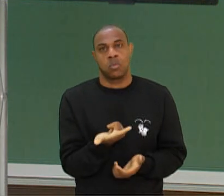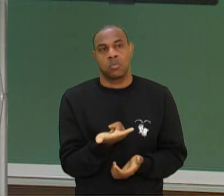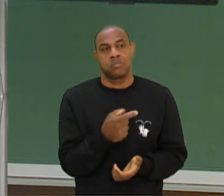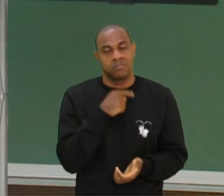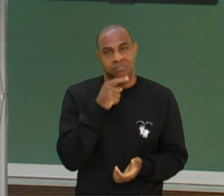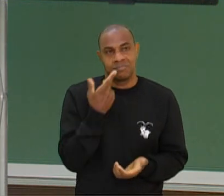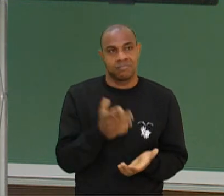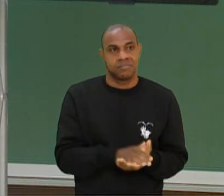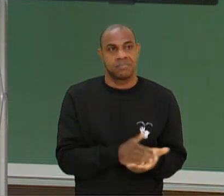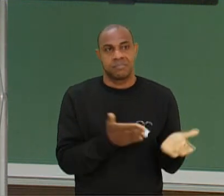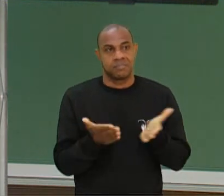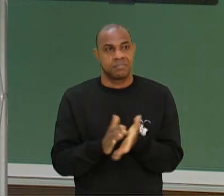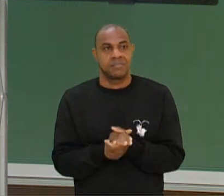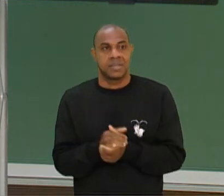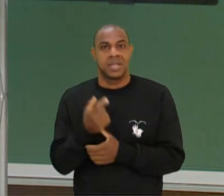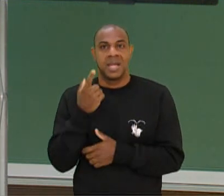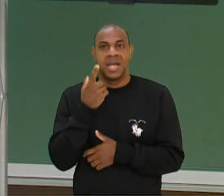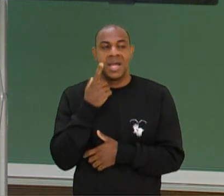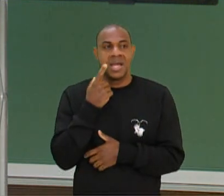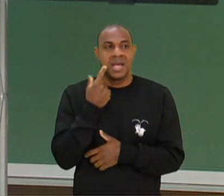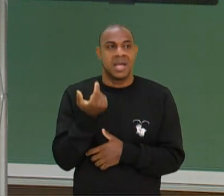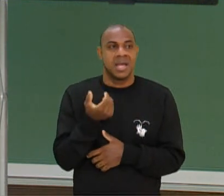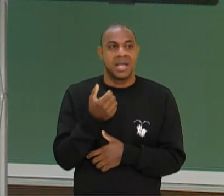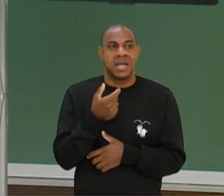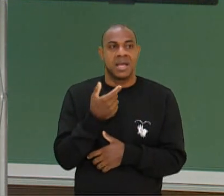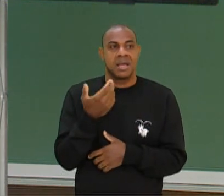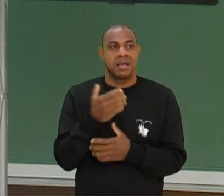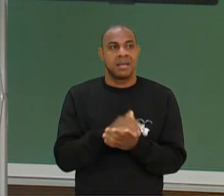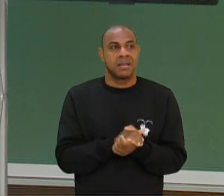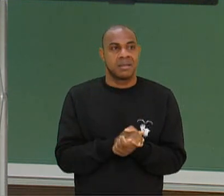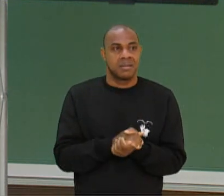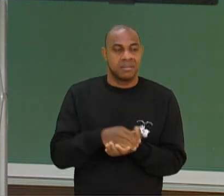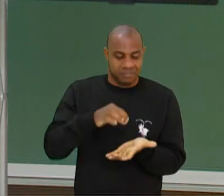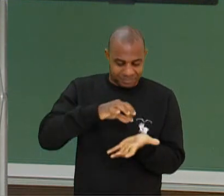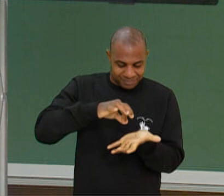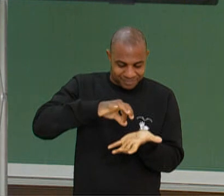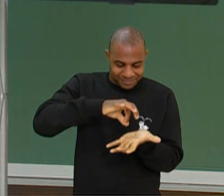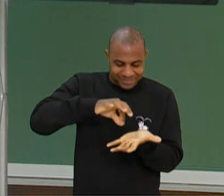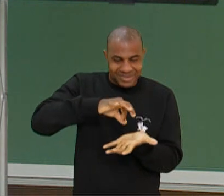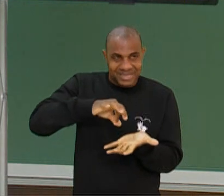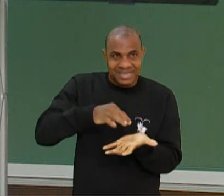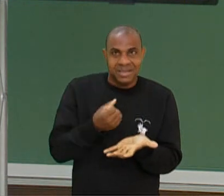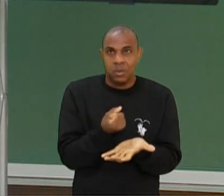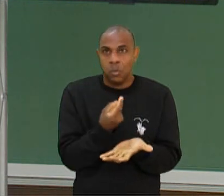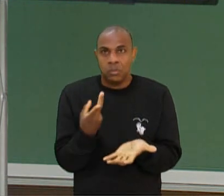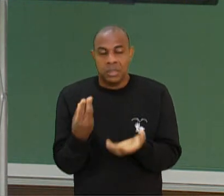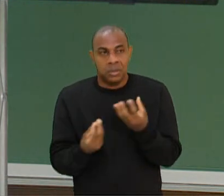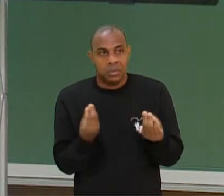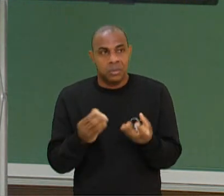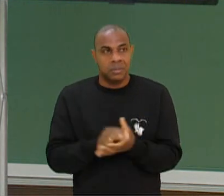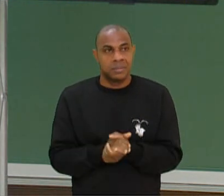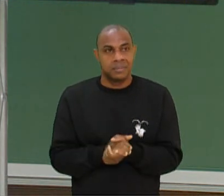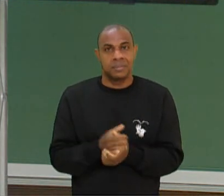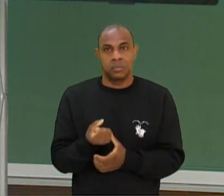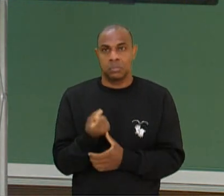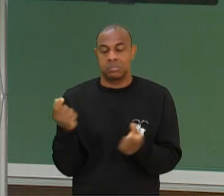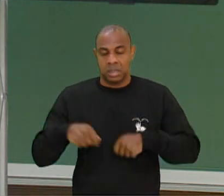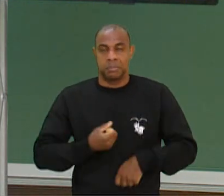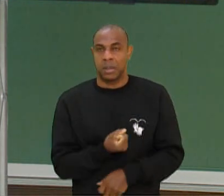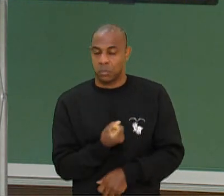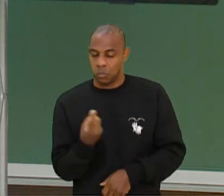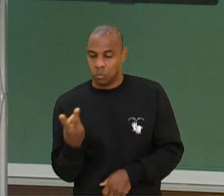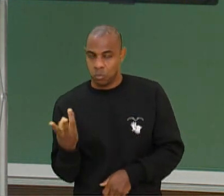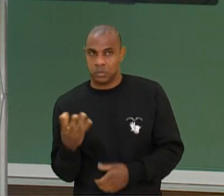né? Sugar, incontável. Não dá para contar aqueles grãozinhos, né? Não tem como, né? Que mais? Too many substantivos